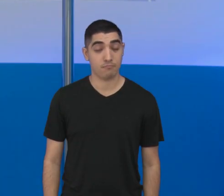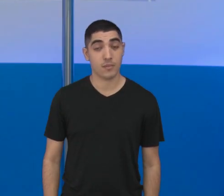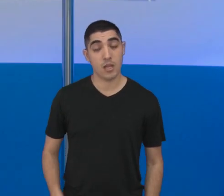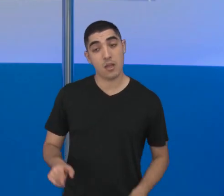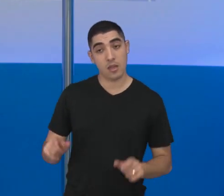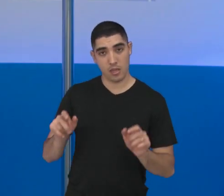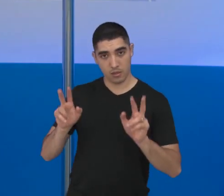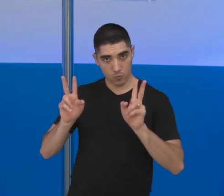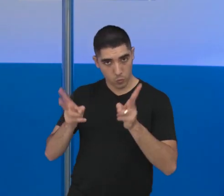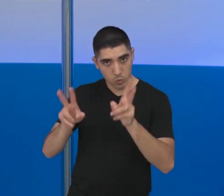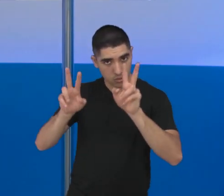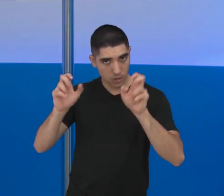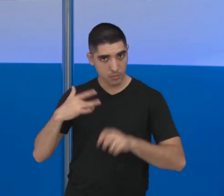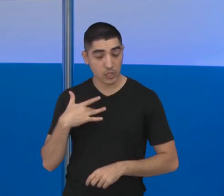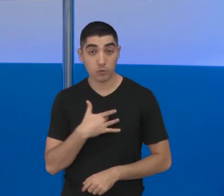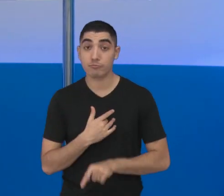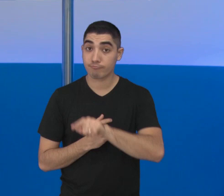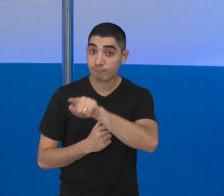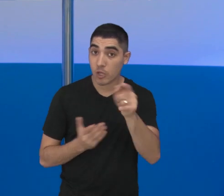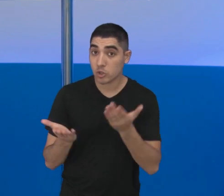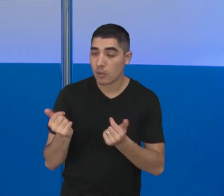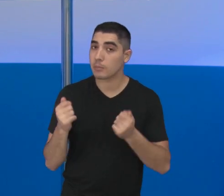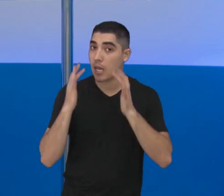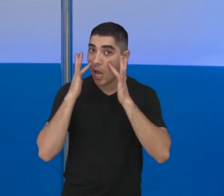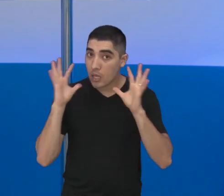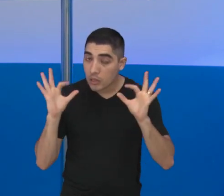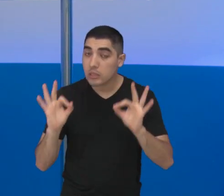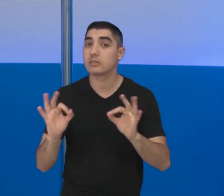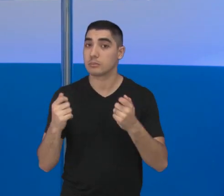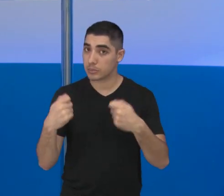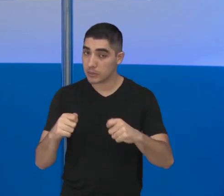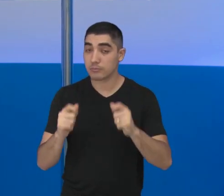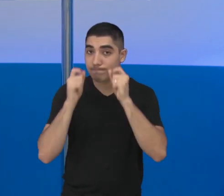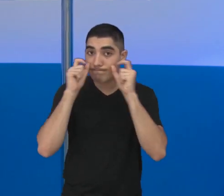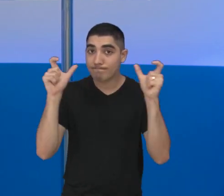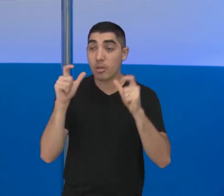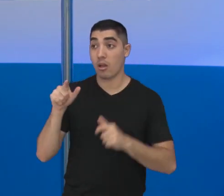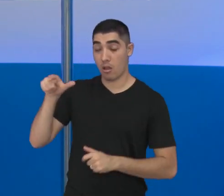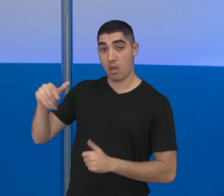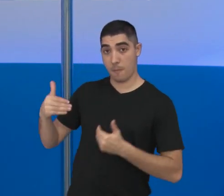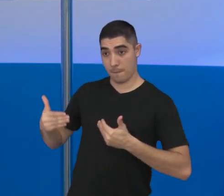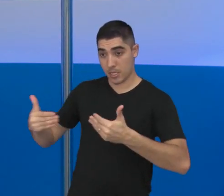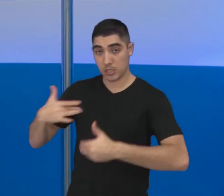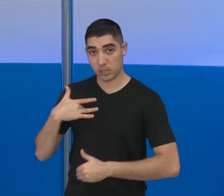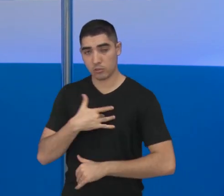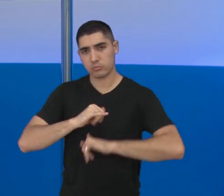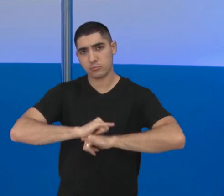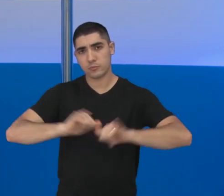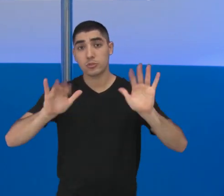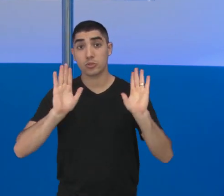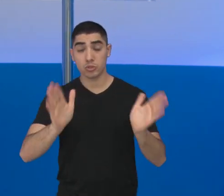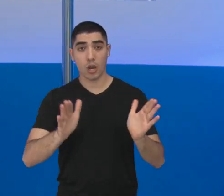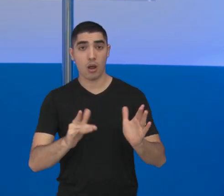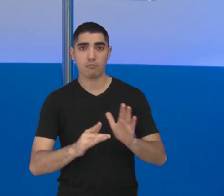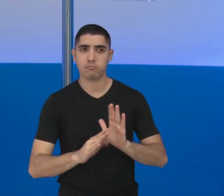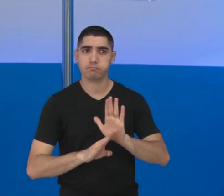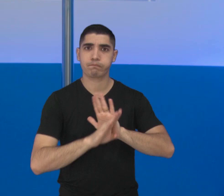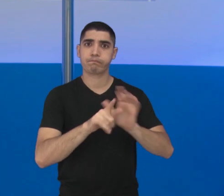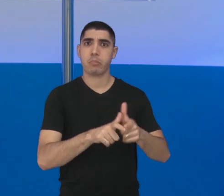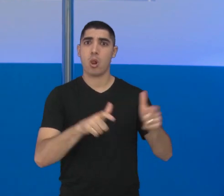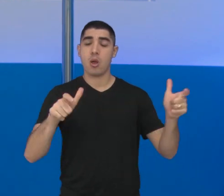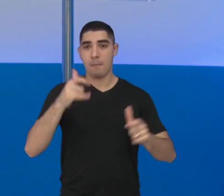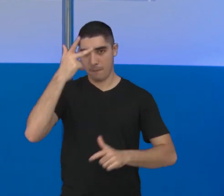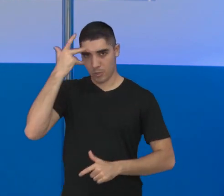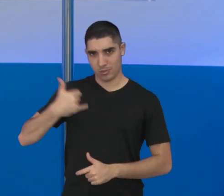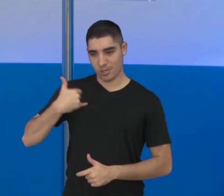E ainda no tema da saúde, atenção jovens. Segundo o Ministério da Saúde, cresceu o diagnóstico de pressão alta na população entre